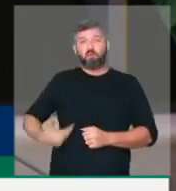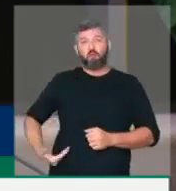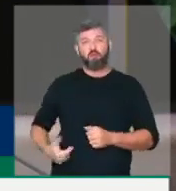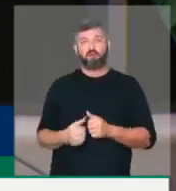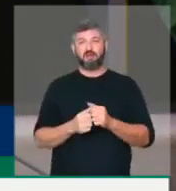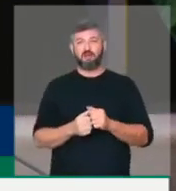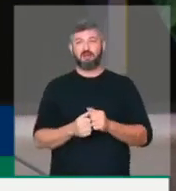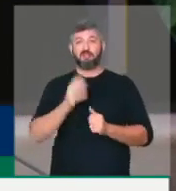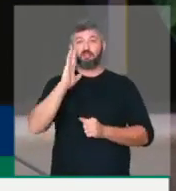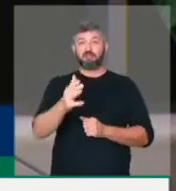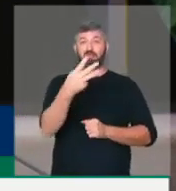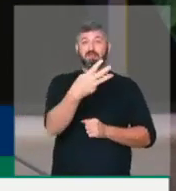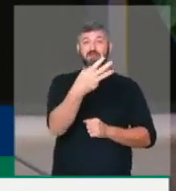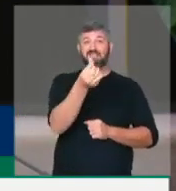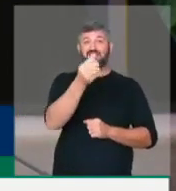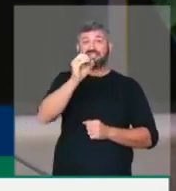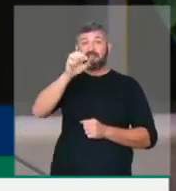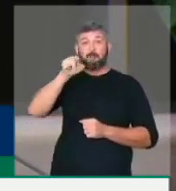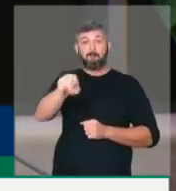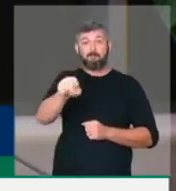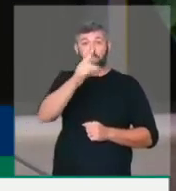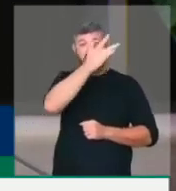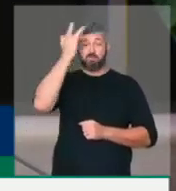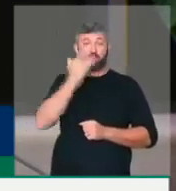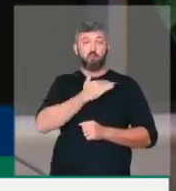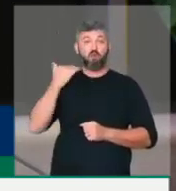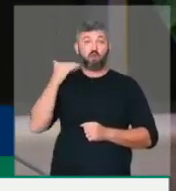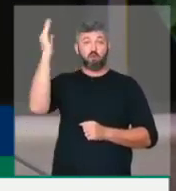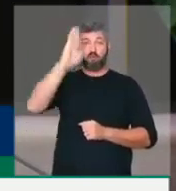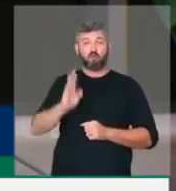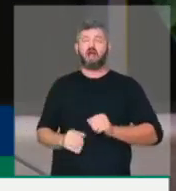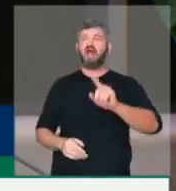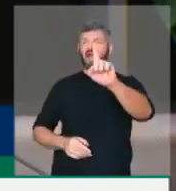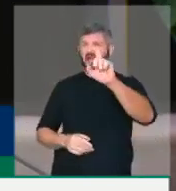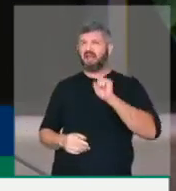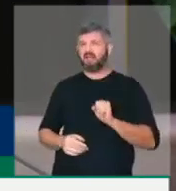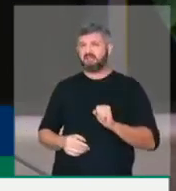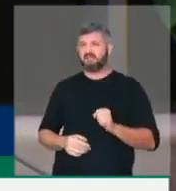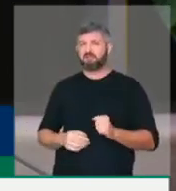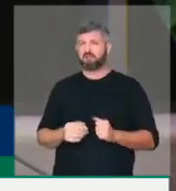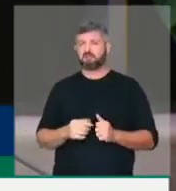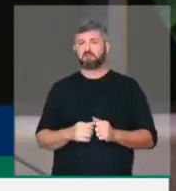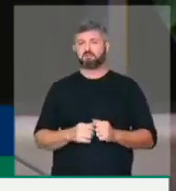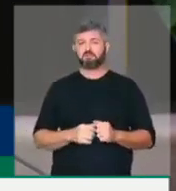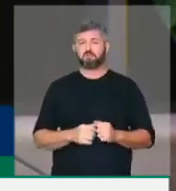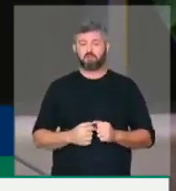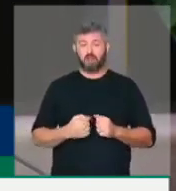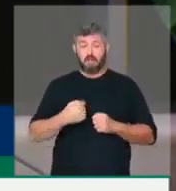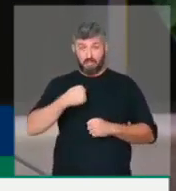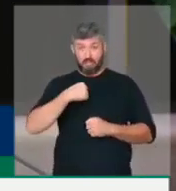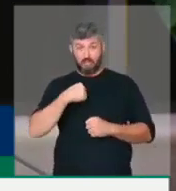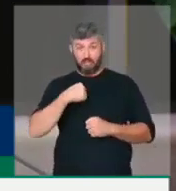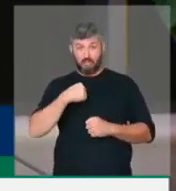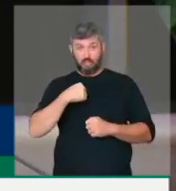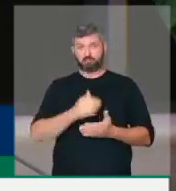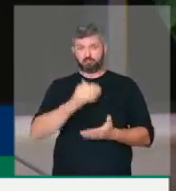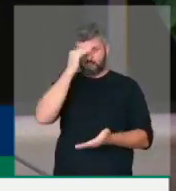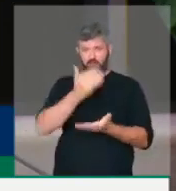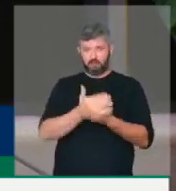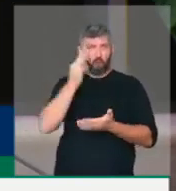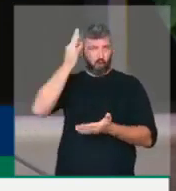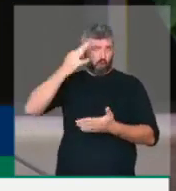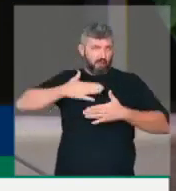Ultrapassamos 360 mil brasileiros mortos. Aliás, deputado Marcelo Ramos, eu tenho uma tese,